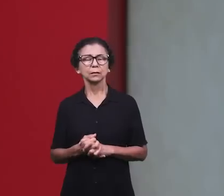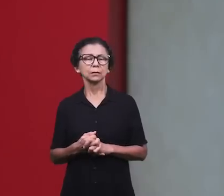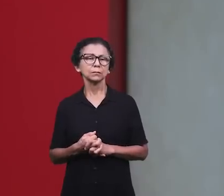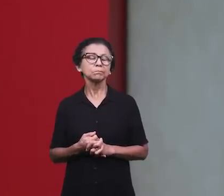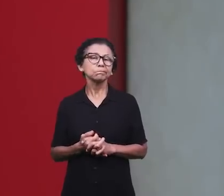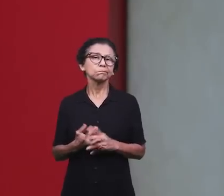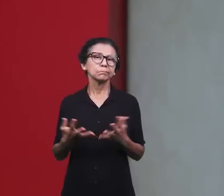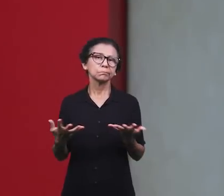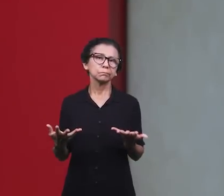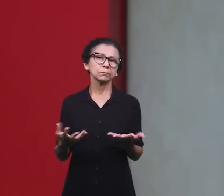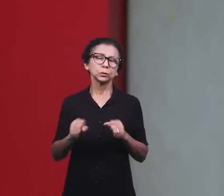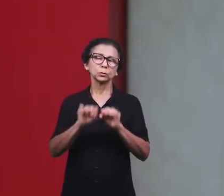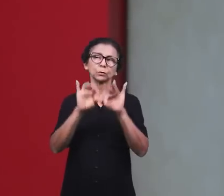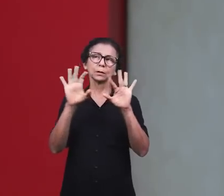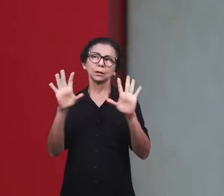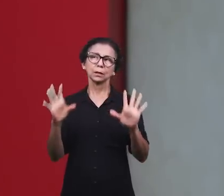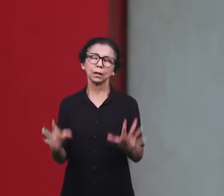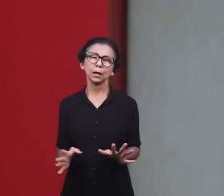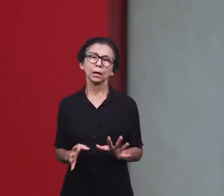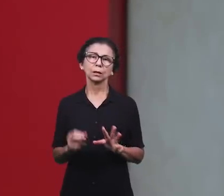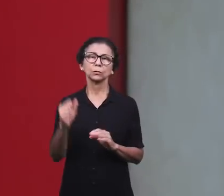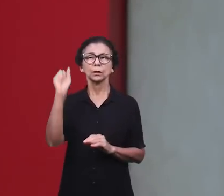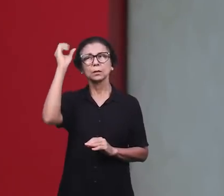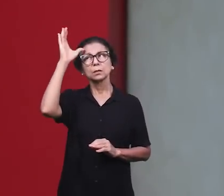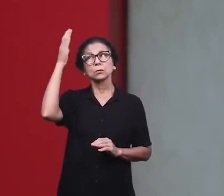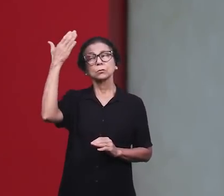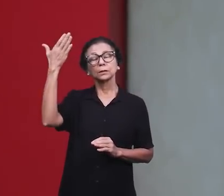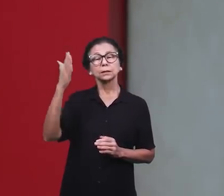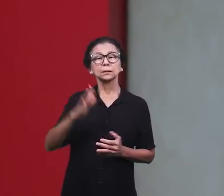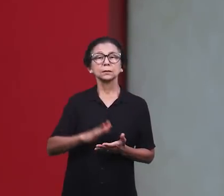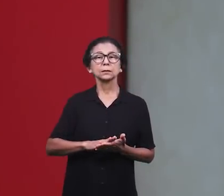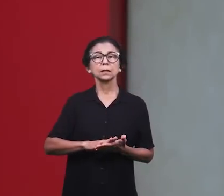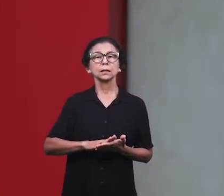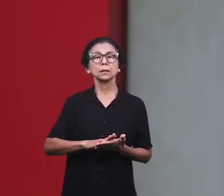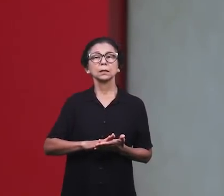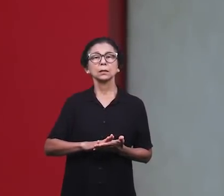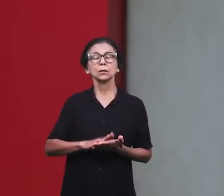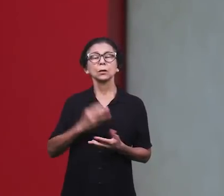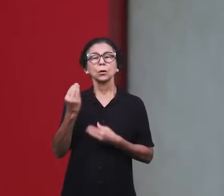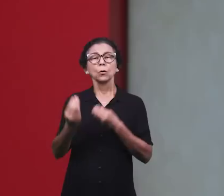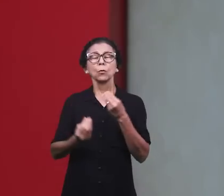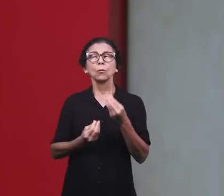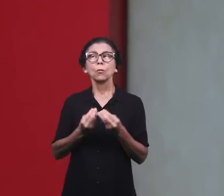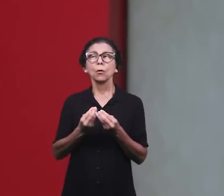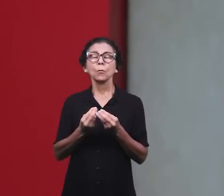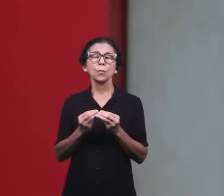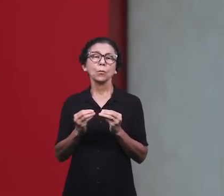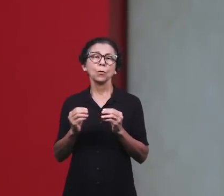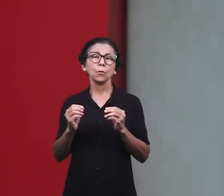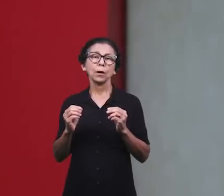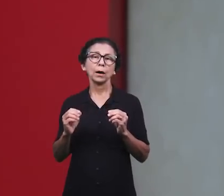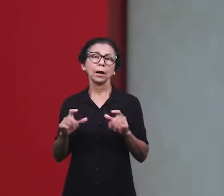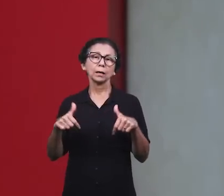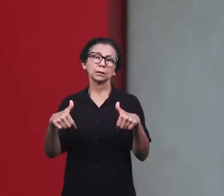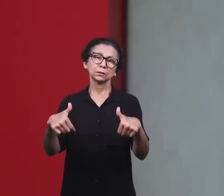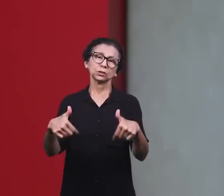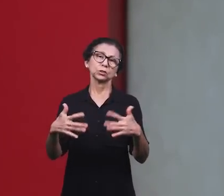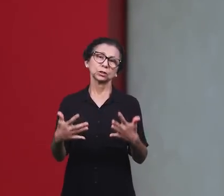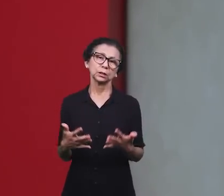claramente a solução, a decisão que nos convém tomar. O Senhor faz uma promessa